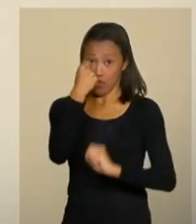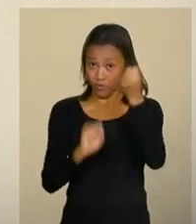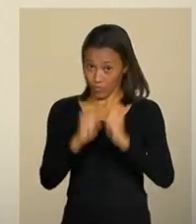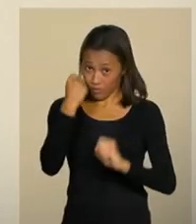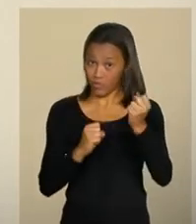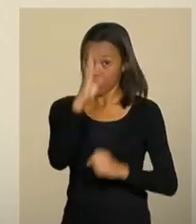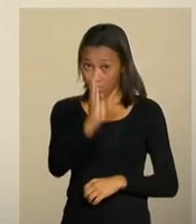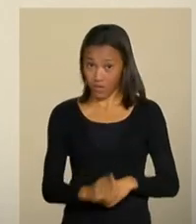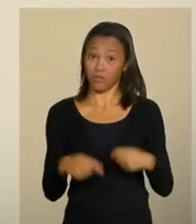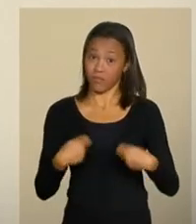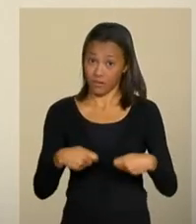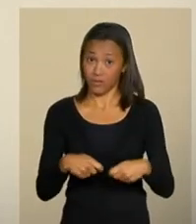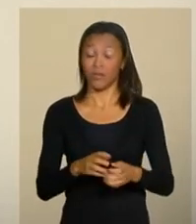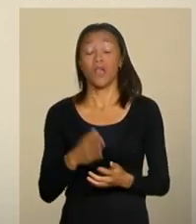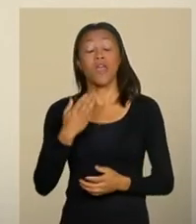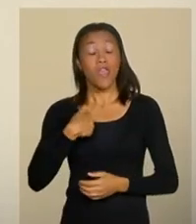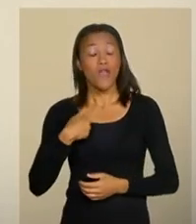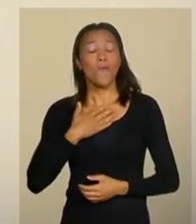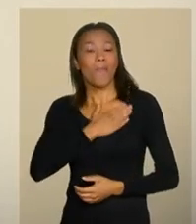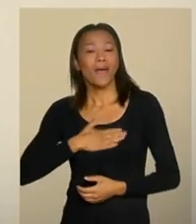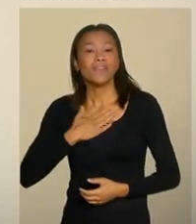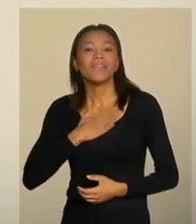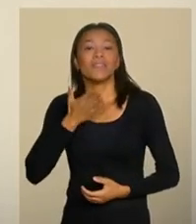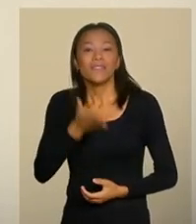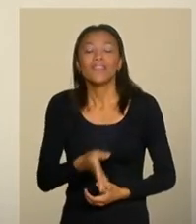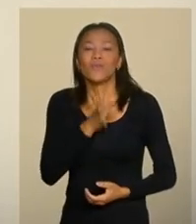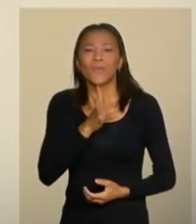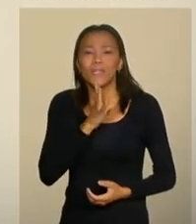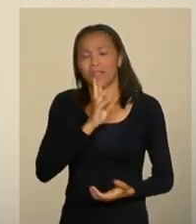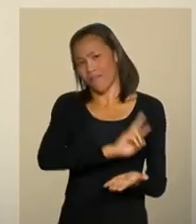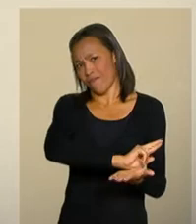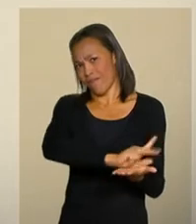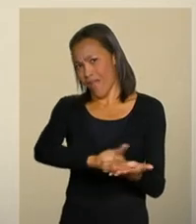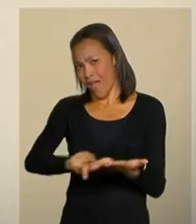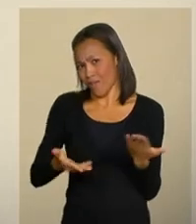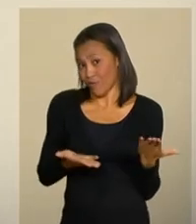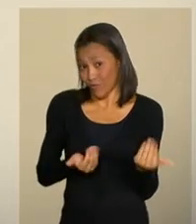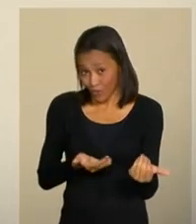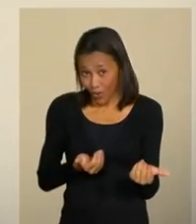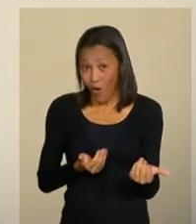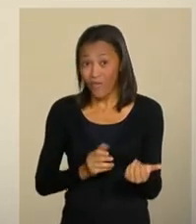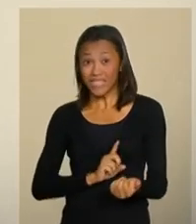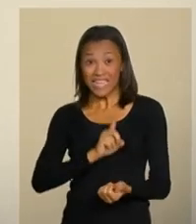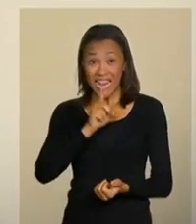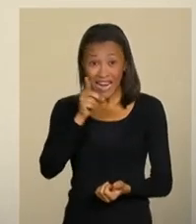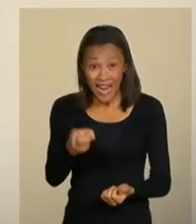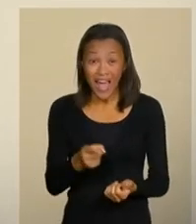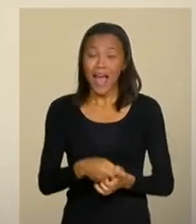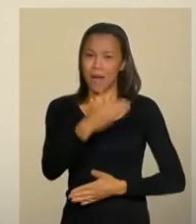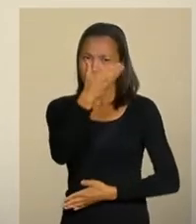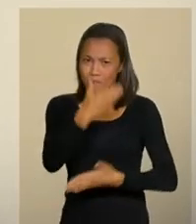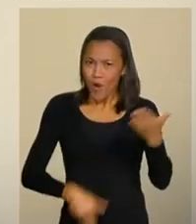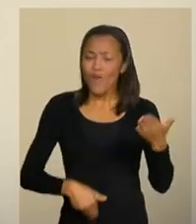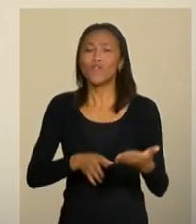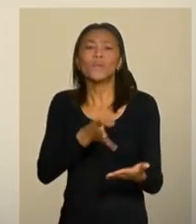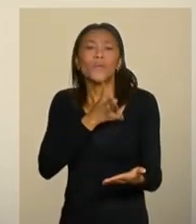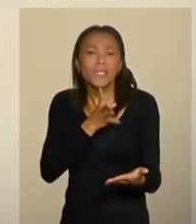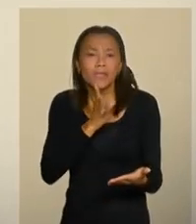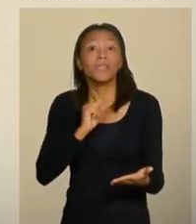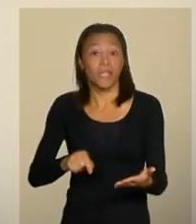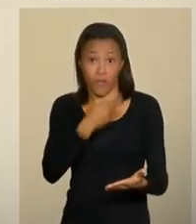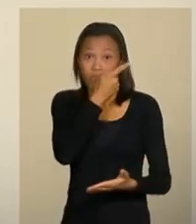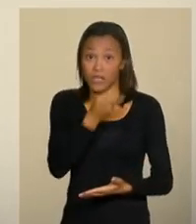brasileira eu tive o prazer de conhecer muitos desses jovens lá na olimpíada do conhecimento que eu